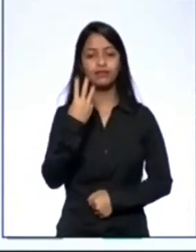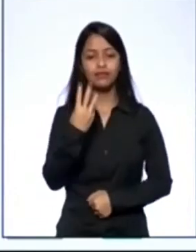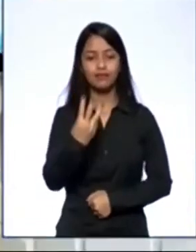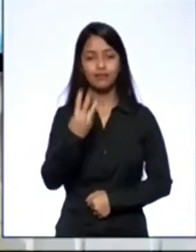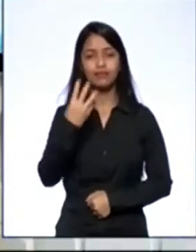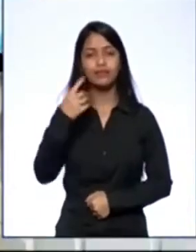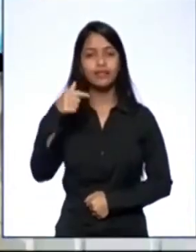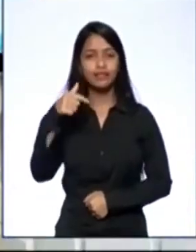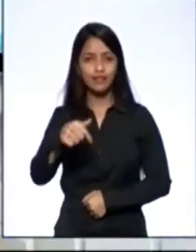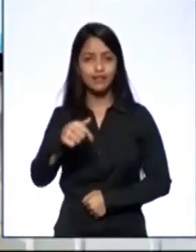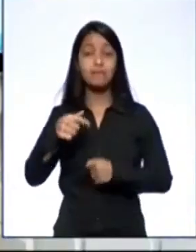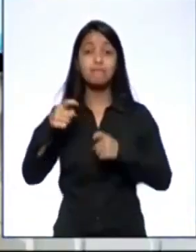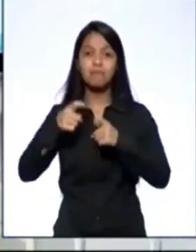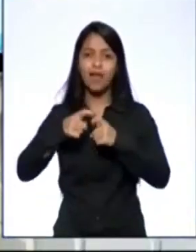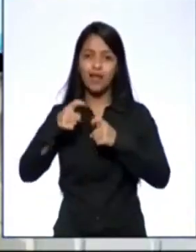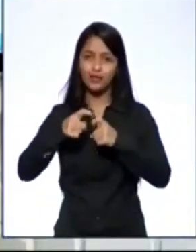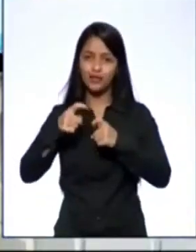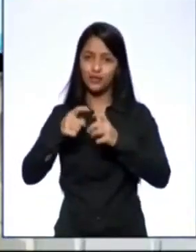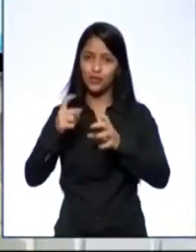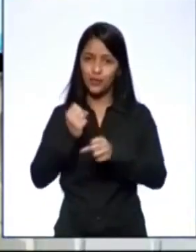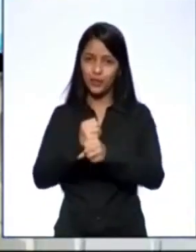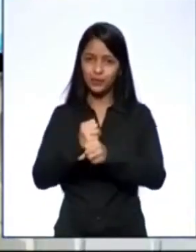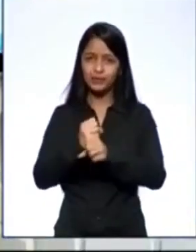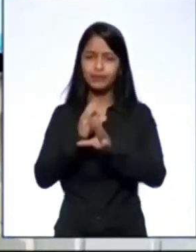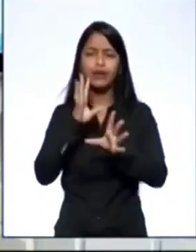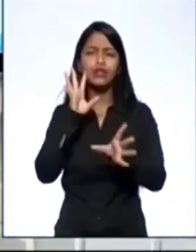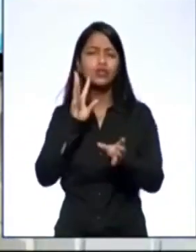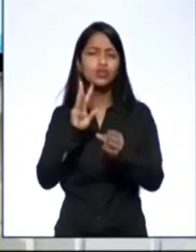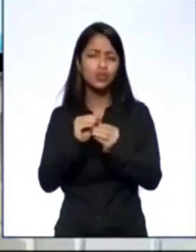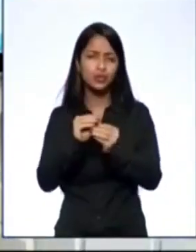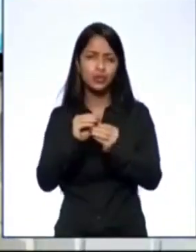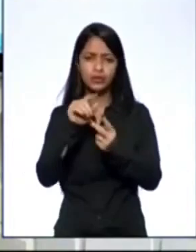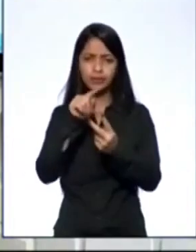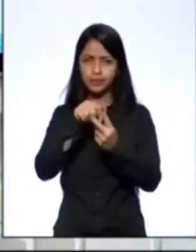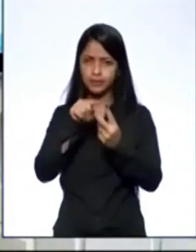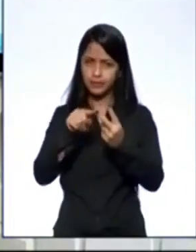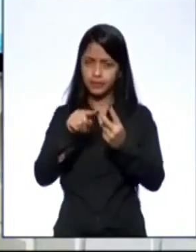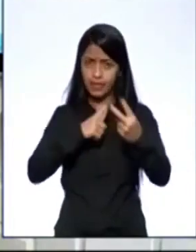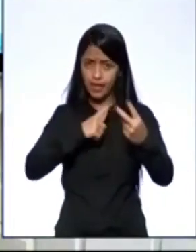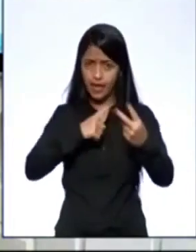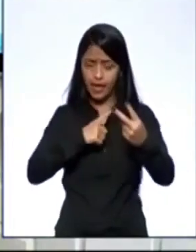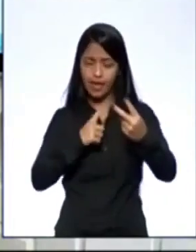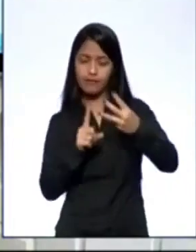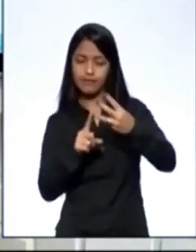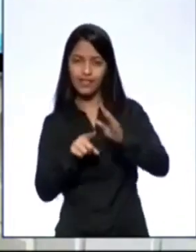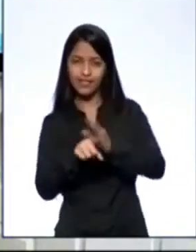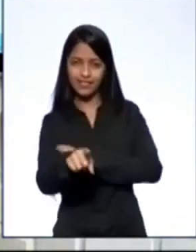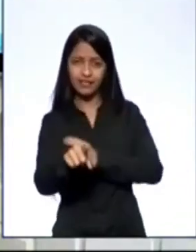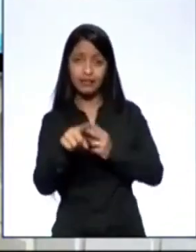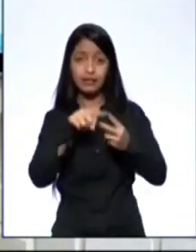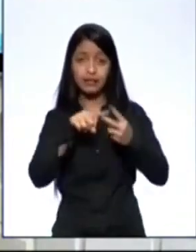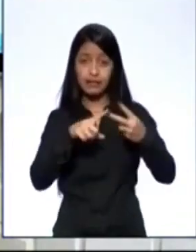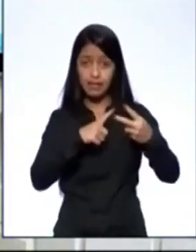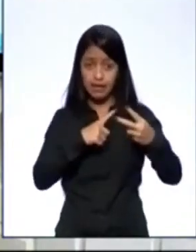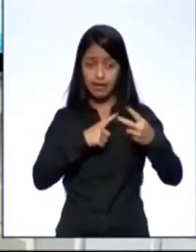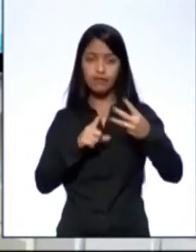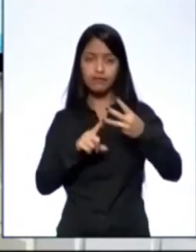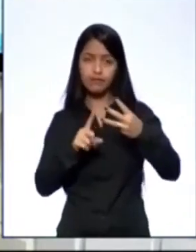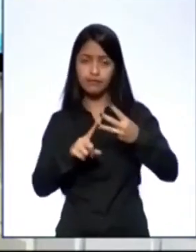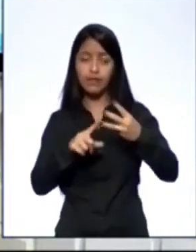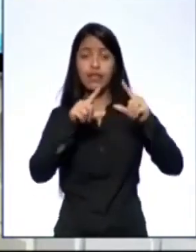437 médicos um resumo rápido: em questiona terceiro: que estão no terceiro